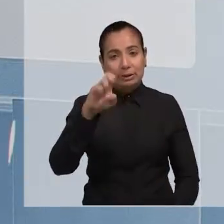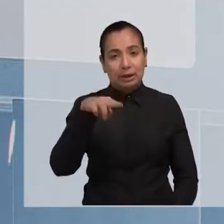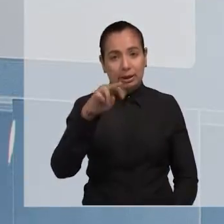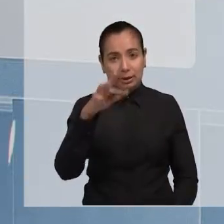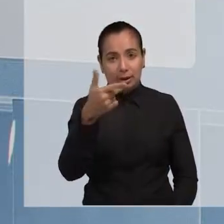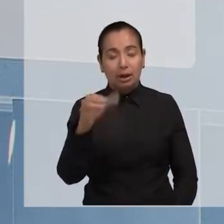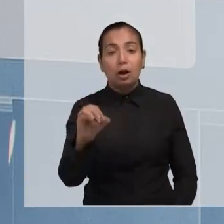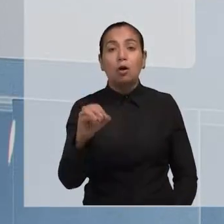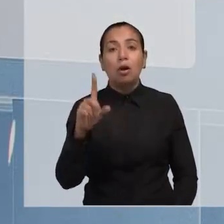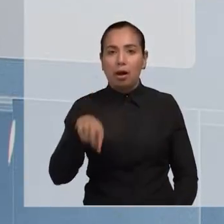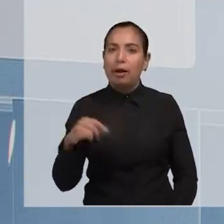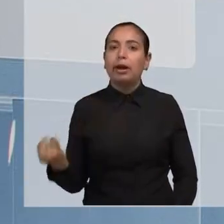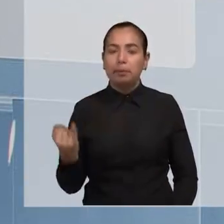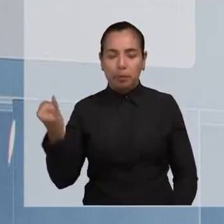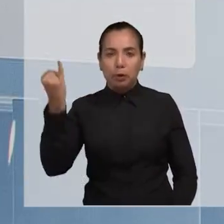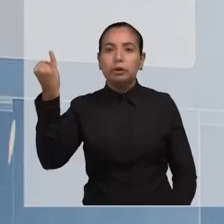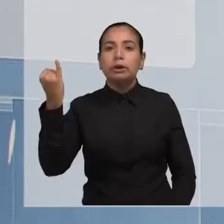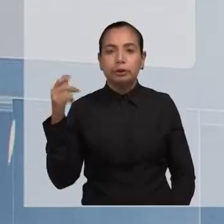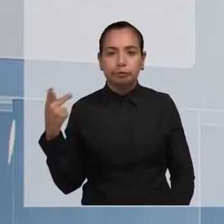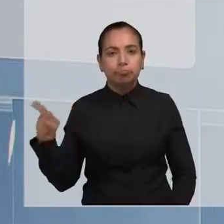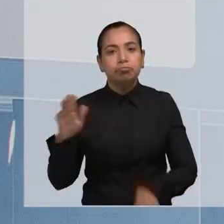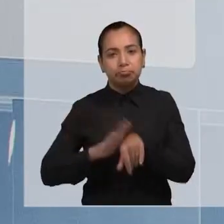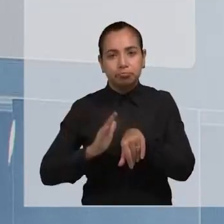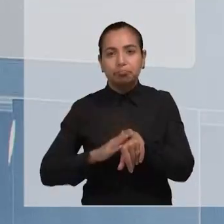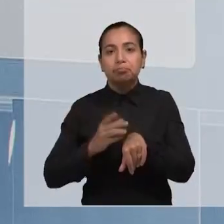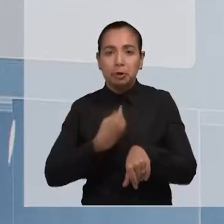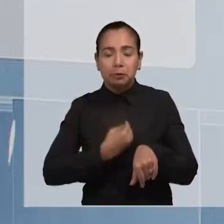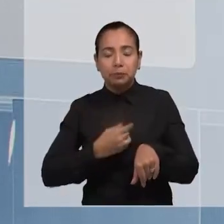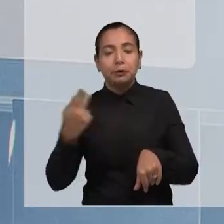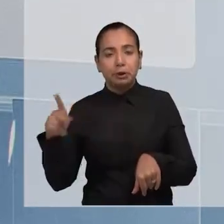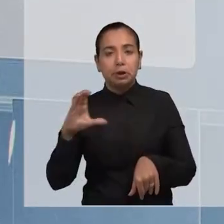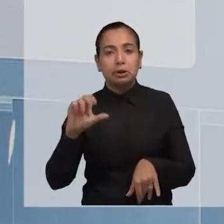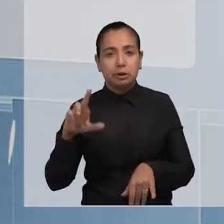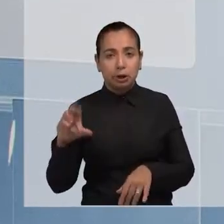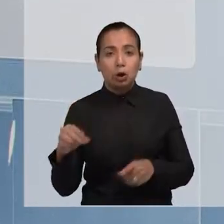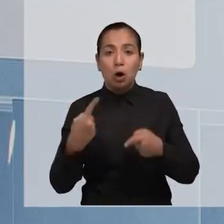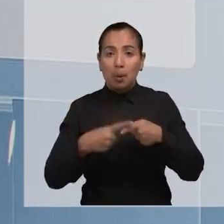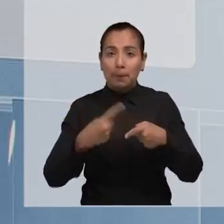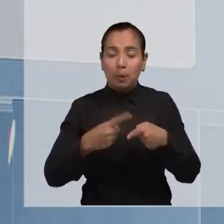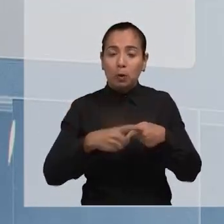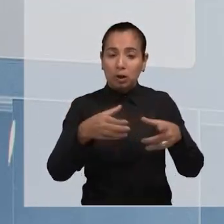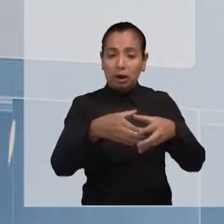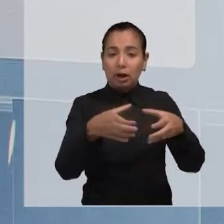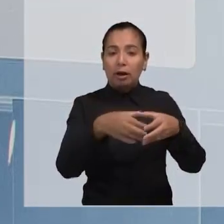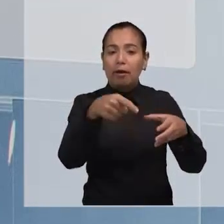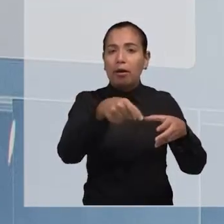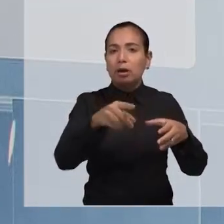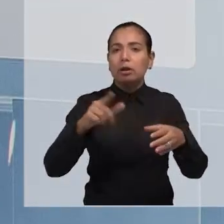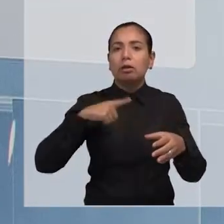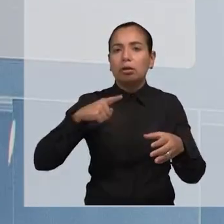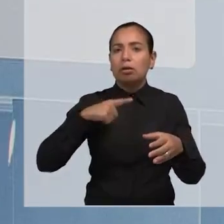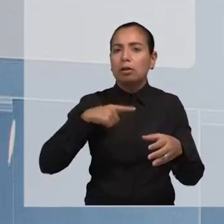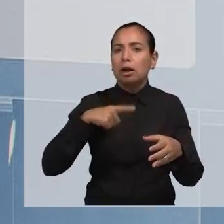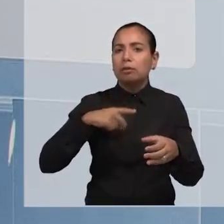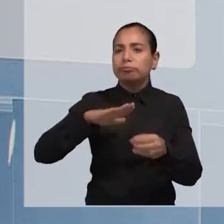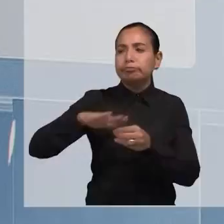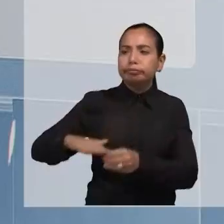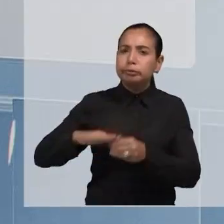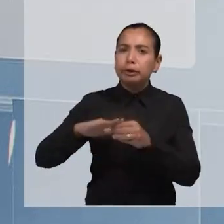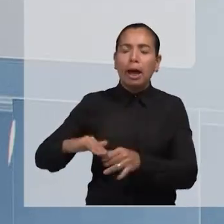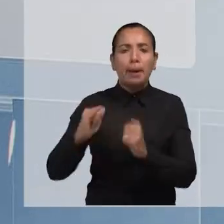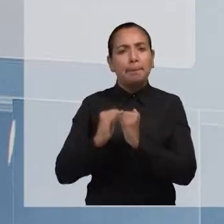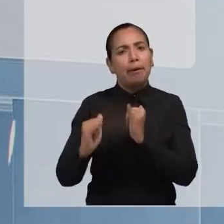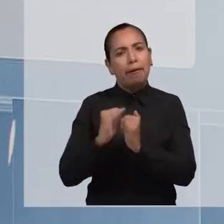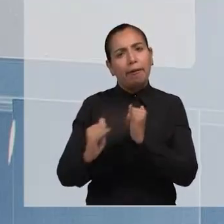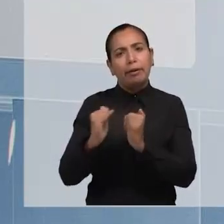coisa importante que aconteceu para ele. Porque, para mim, o Centrão desmoralizava o discurso dele. O